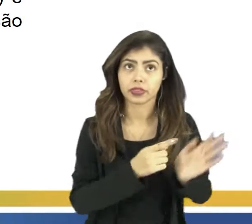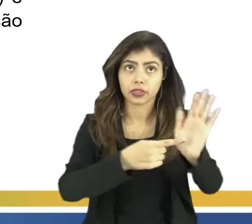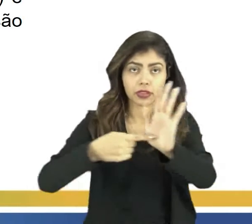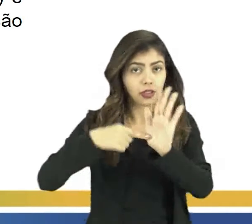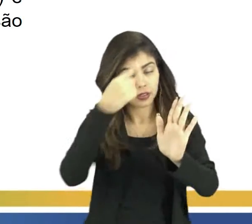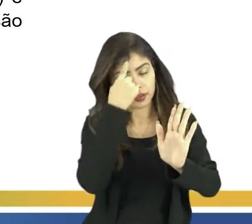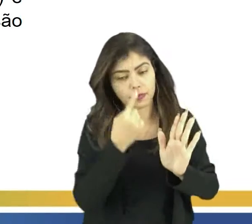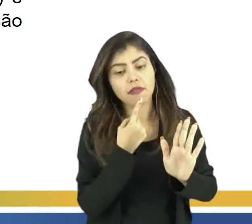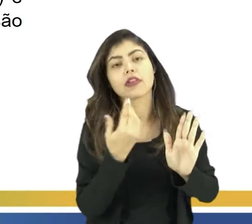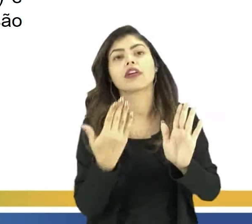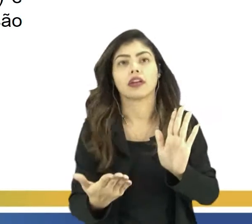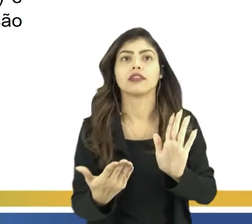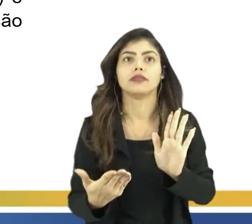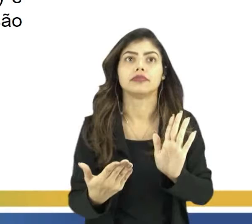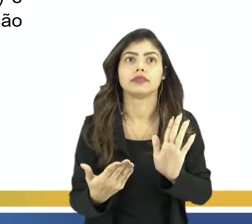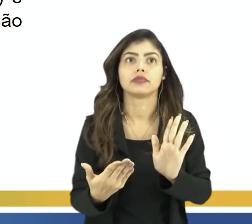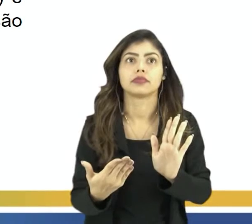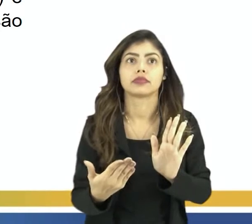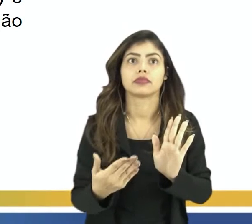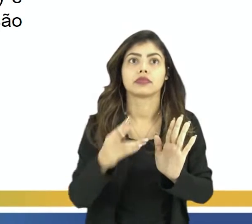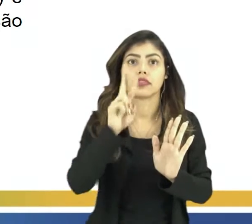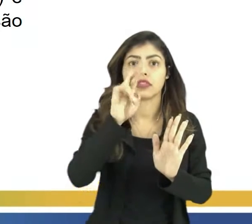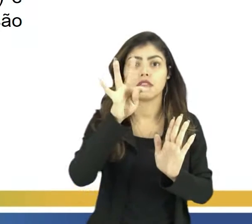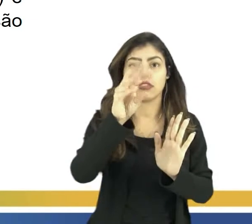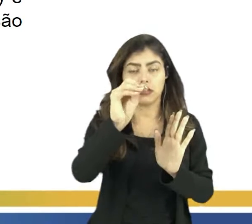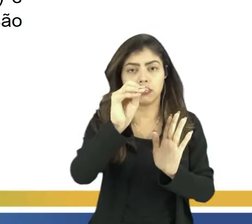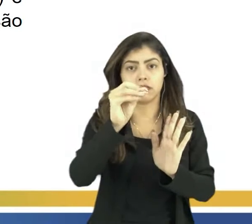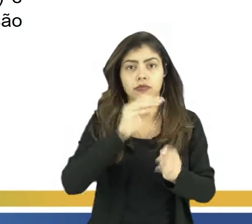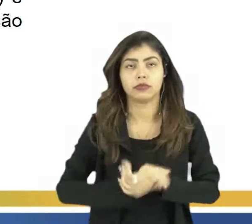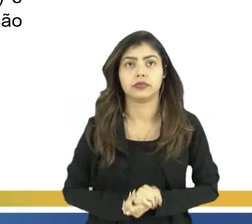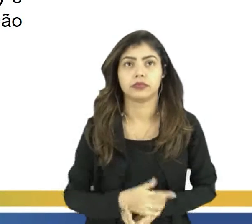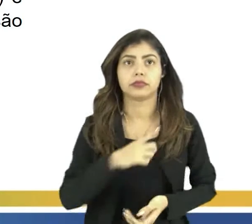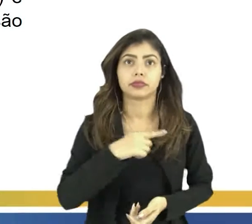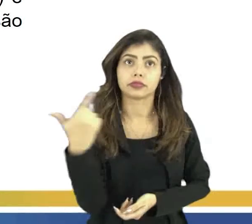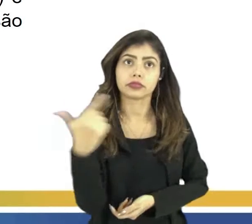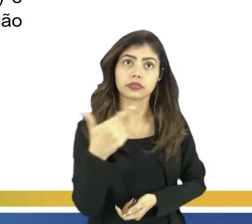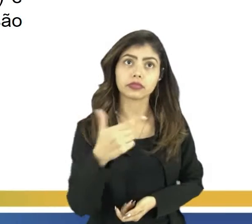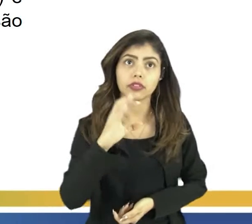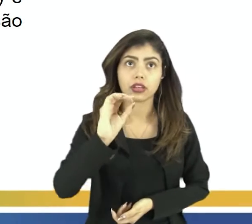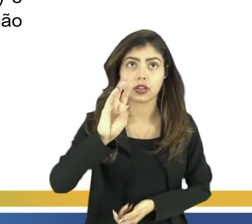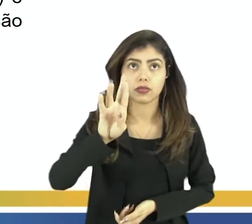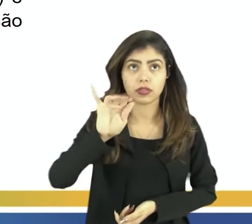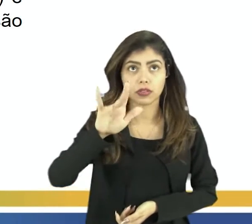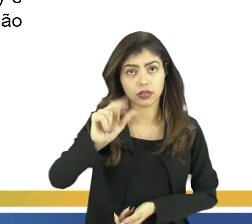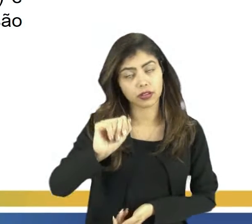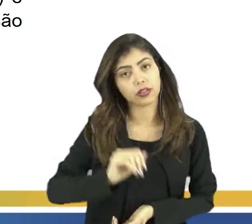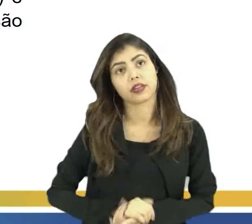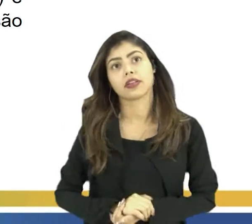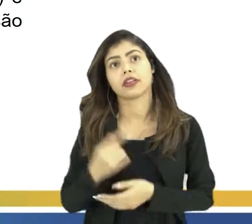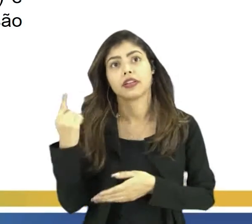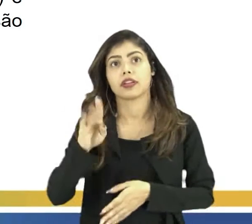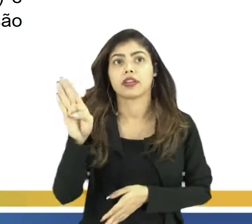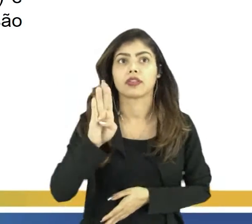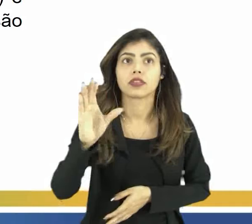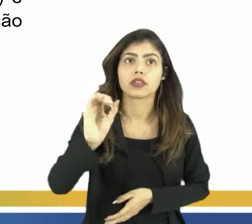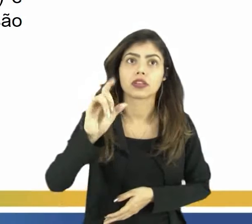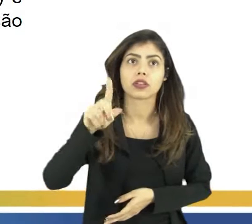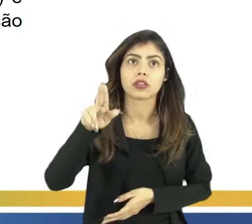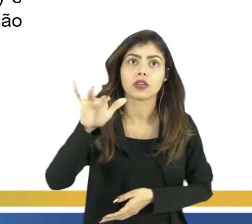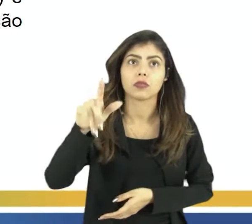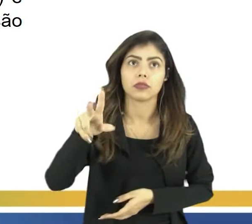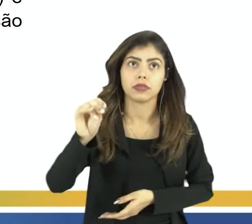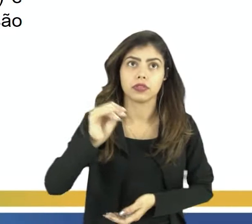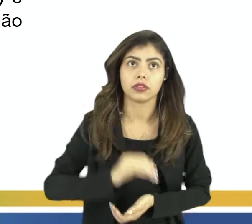mostrado aí na figura, é um prisma reto. E o segundo já, o ponto B aí, nós temos